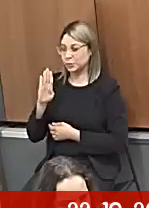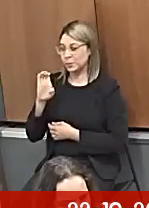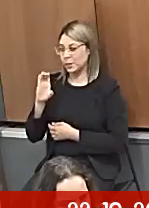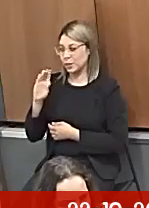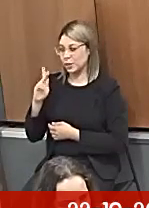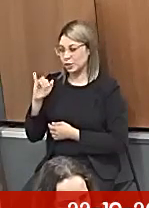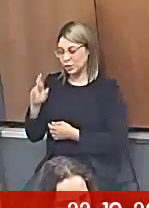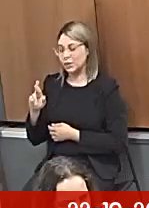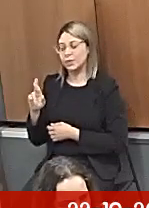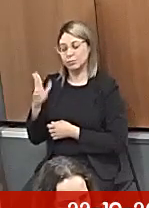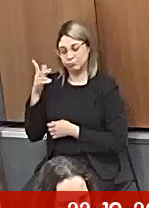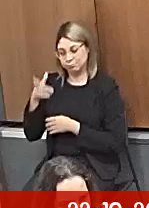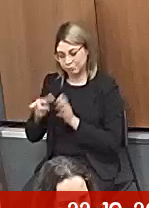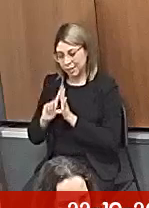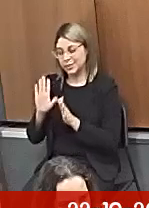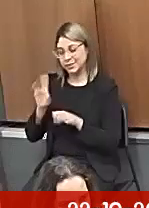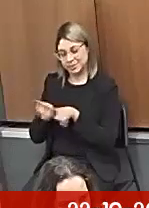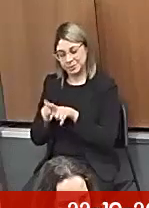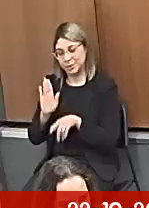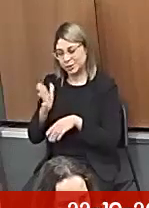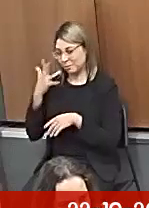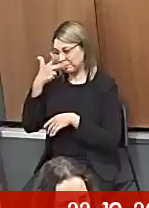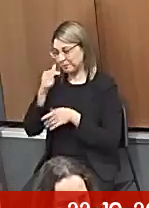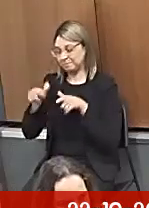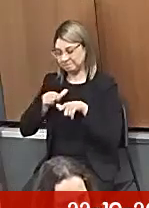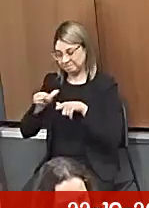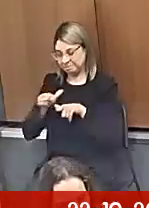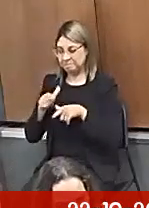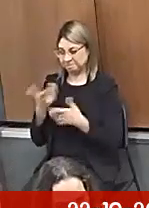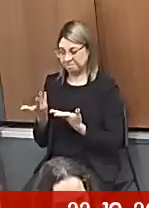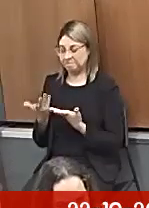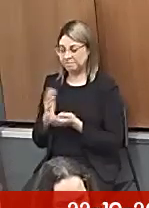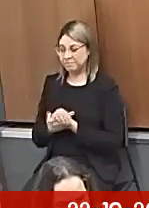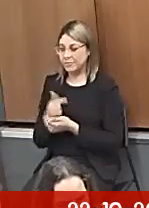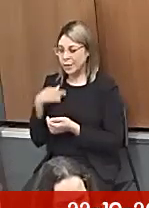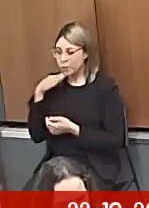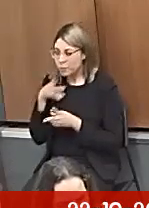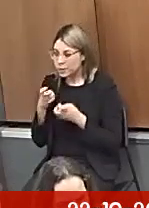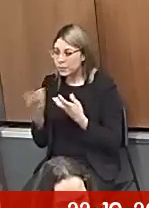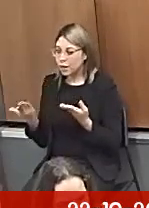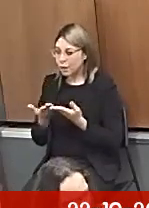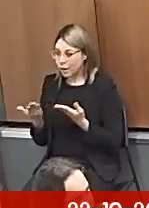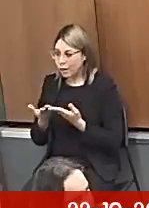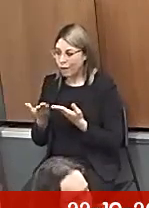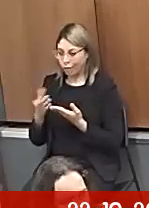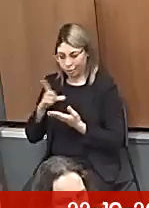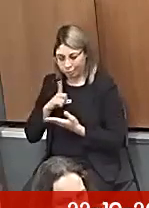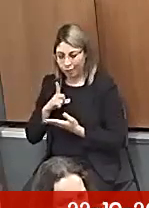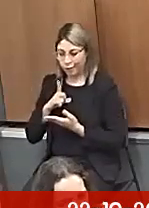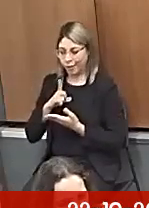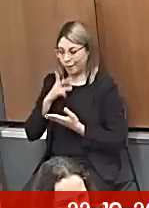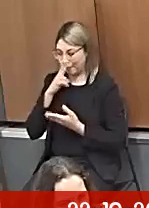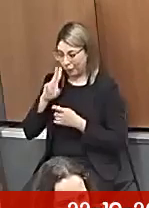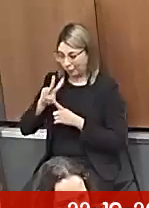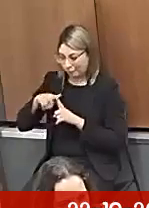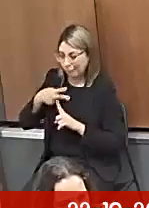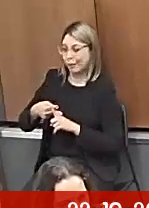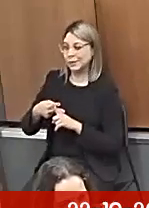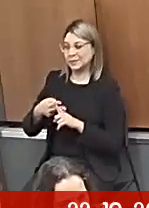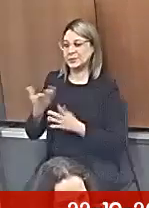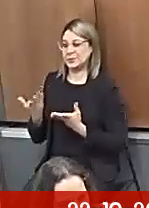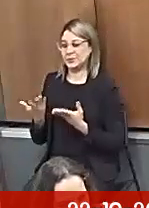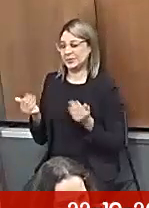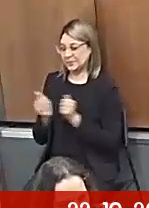vinha fazendo um trabalho nesse sentido maravilhoso antes, e eu vi que agora foi potencializado tudo com a presença de